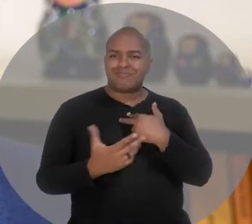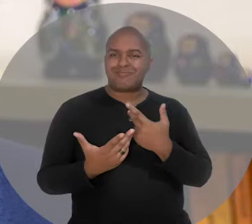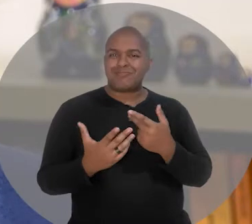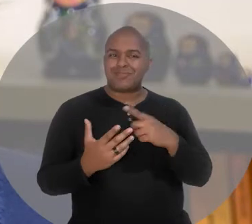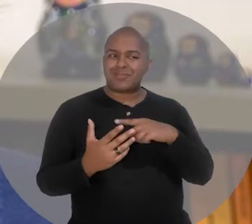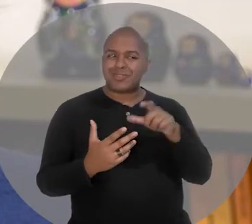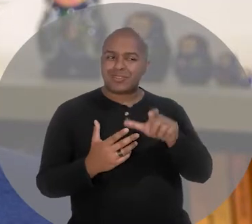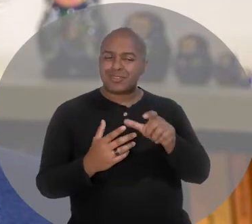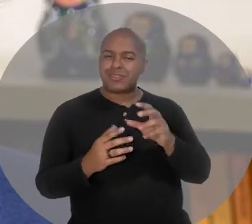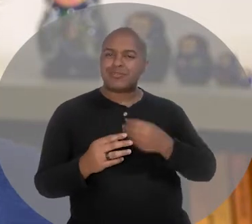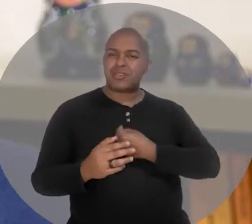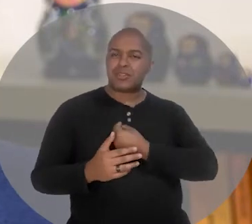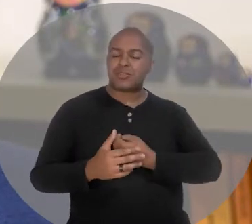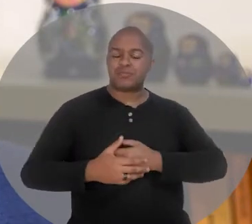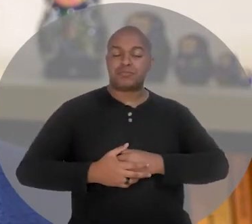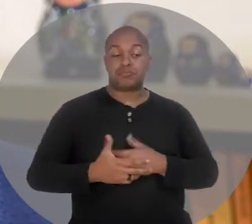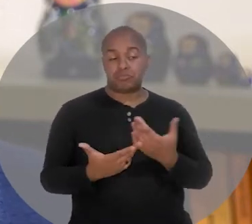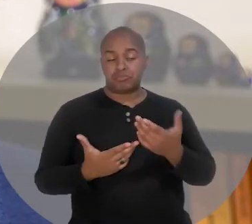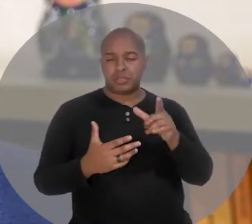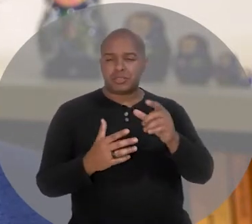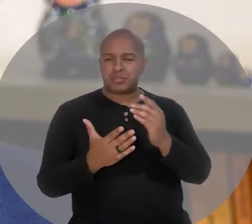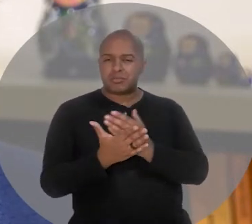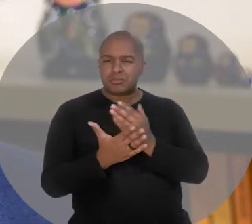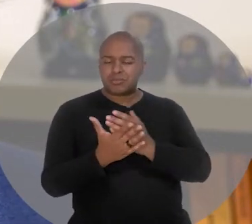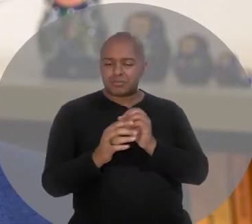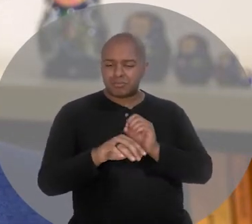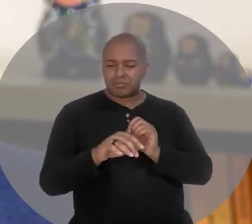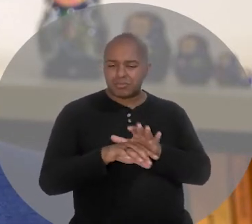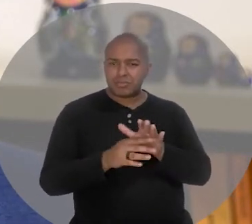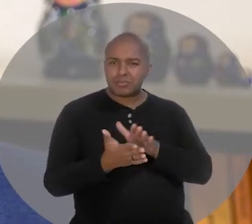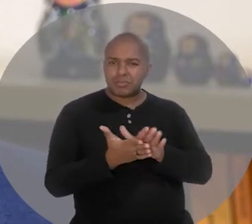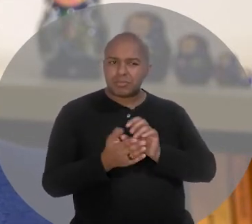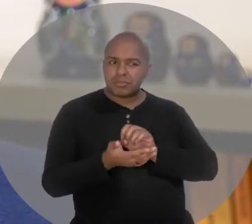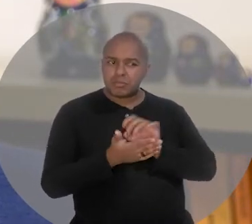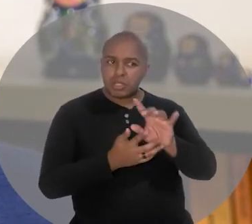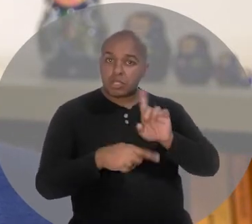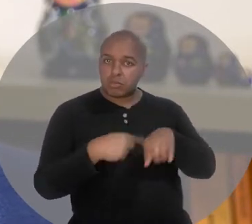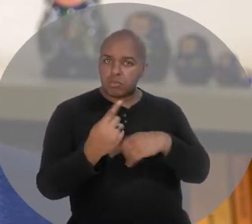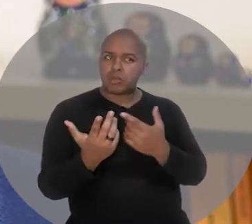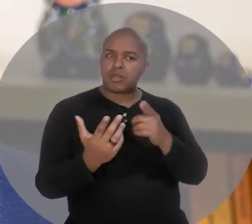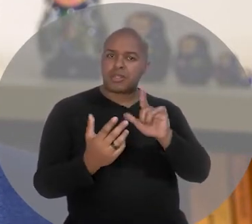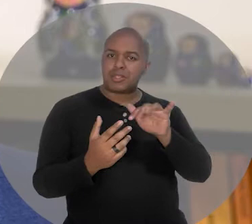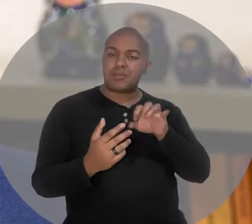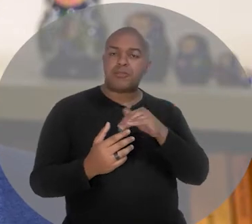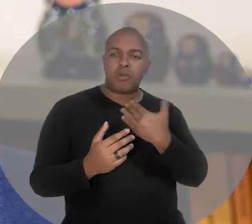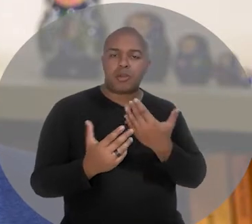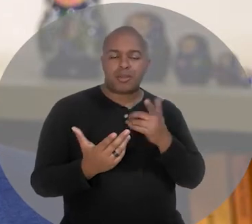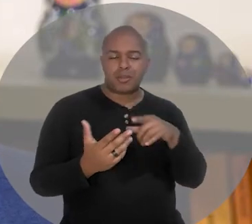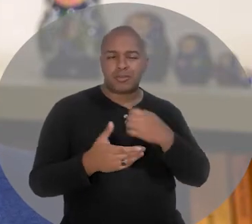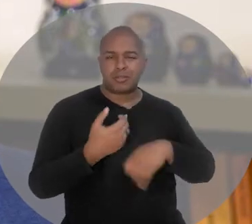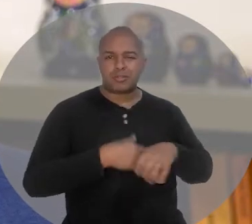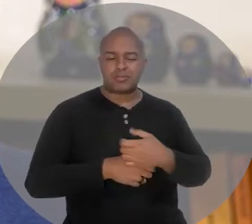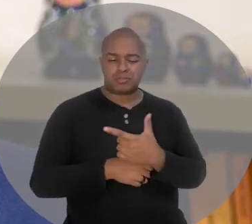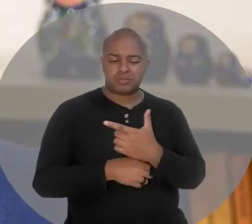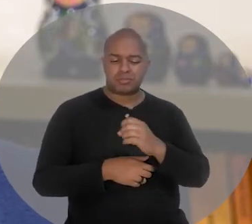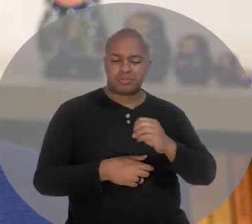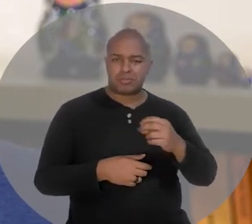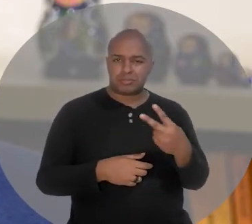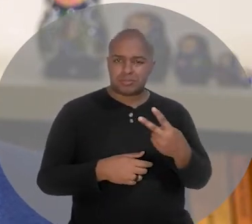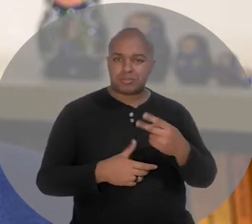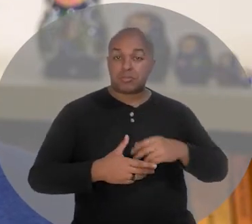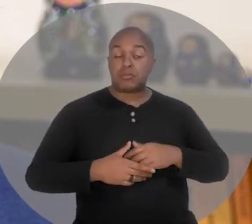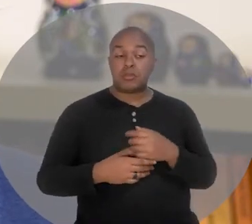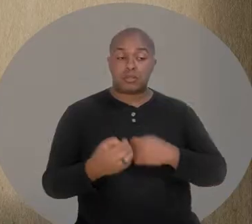não pôde ter isso em vida. Essa obra foi publicada só depois que Lígia morreu, foi em